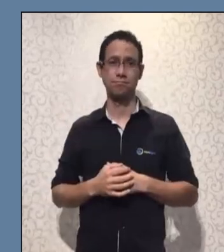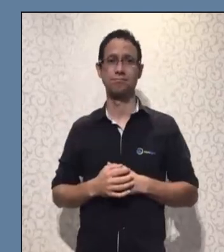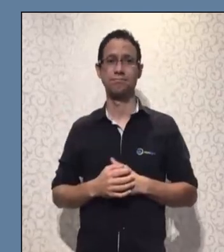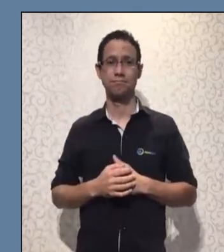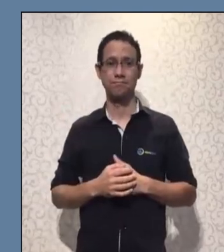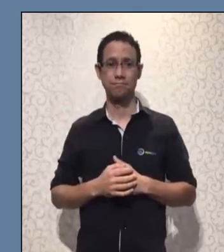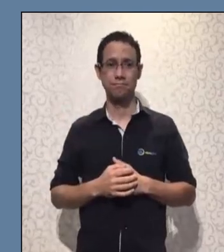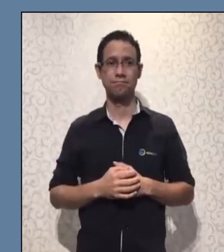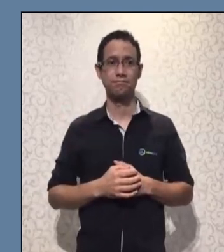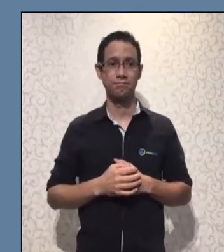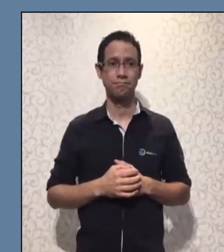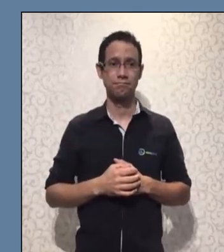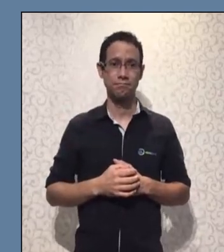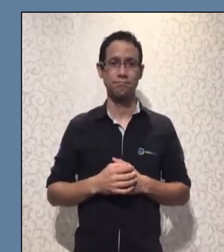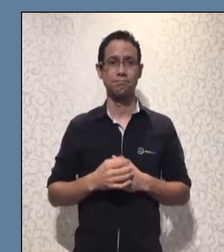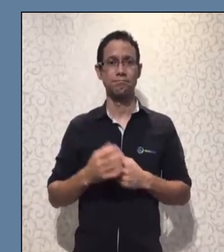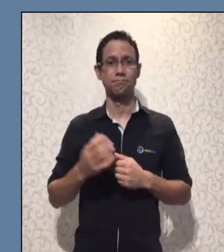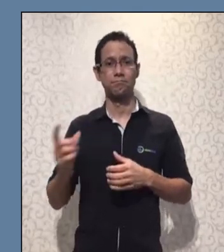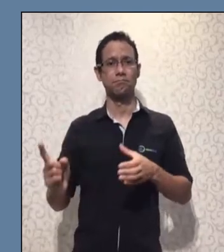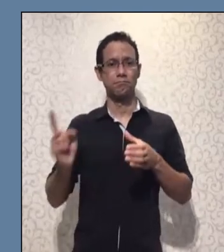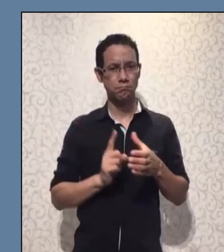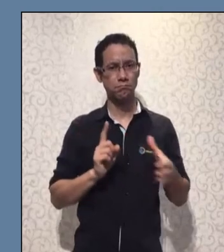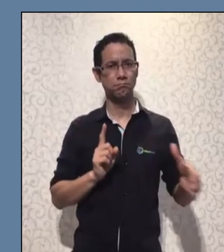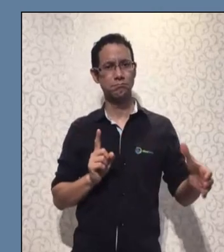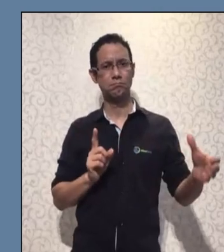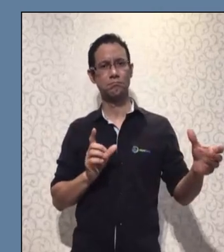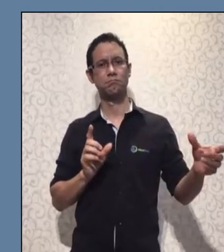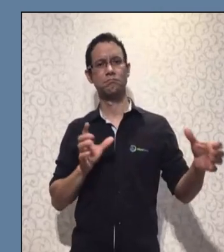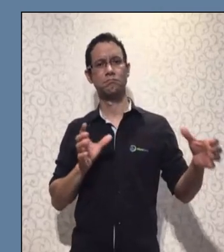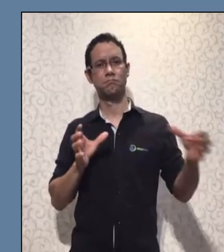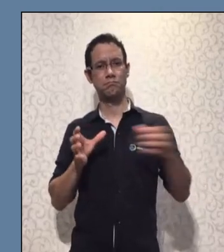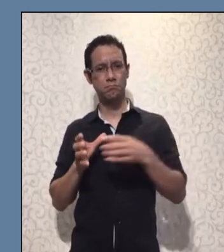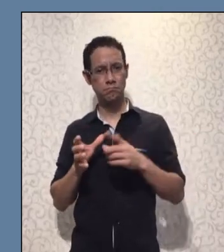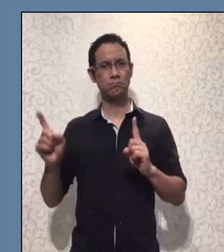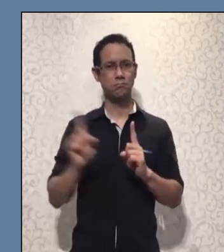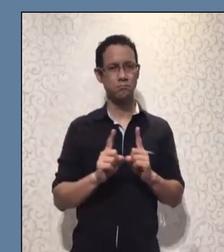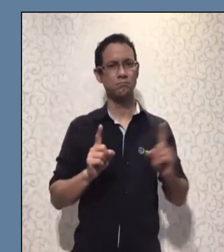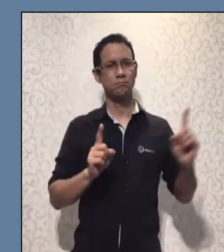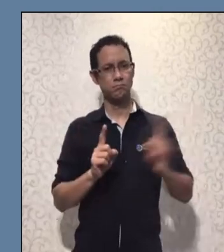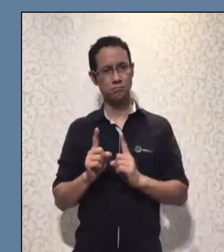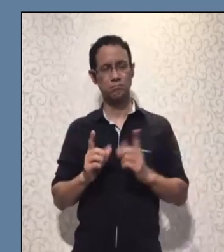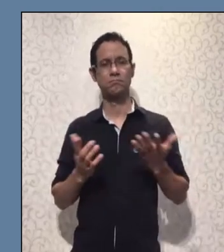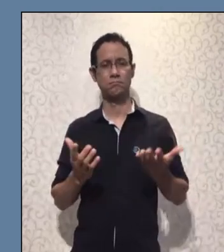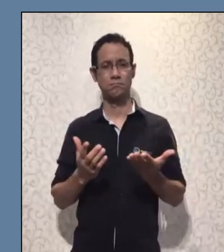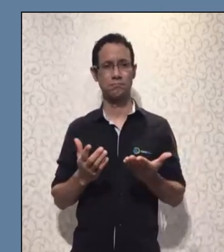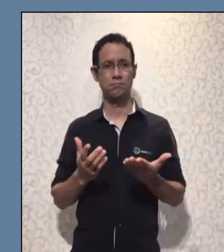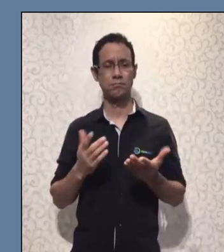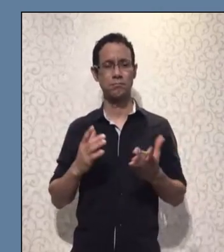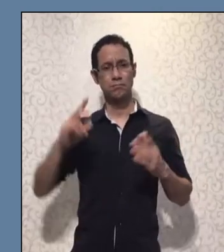acolher, né, sem perder a nossa especificidade, sem dúvida nenhuma, né,